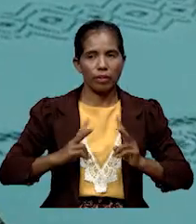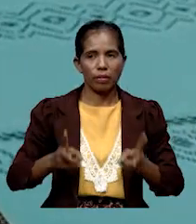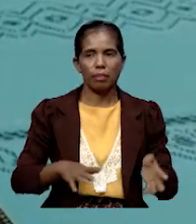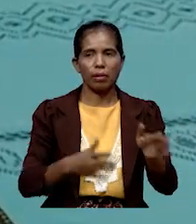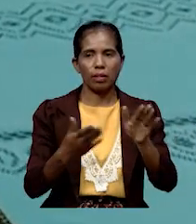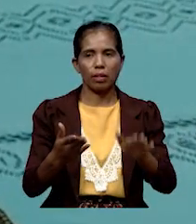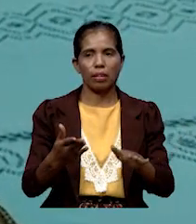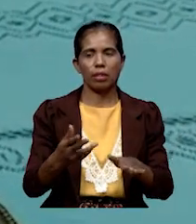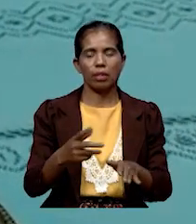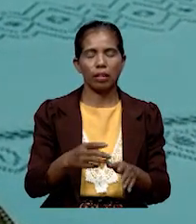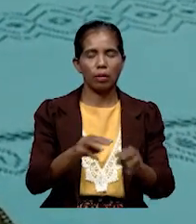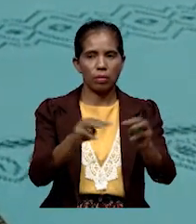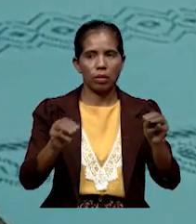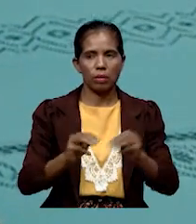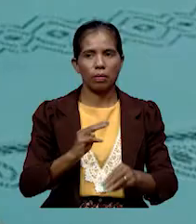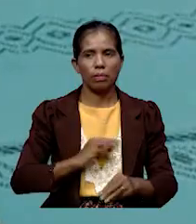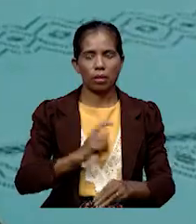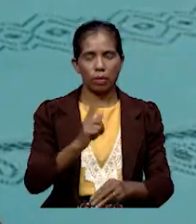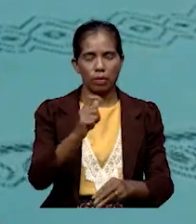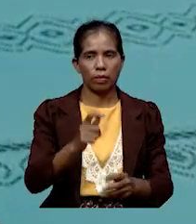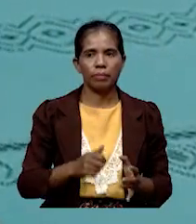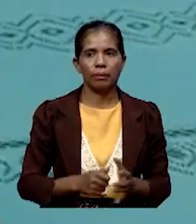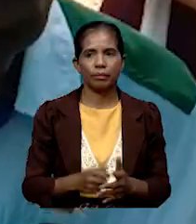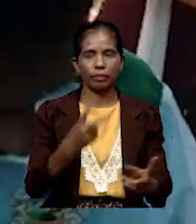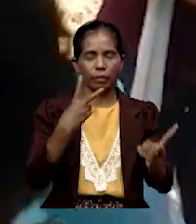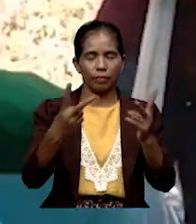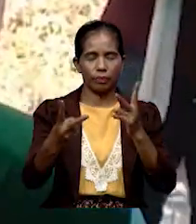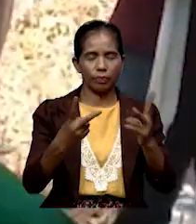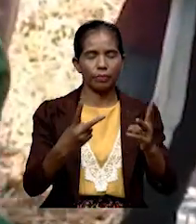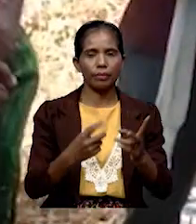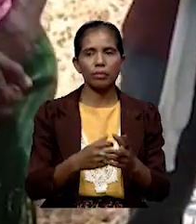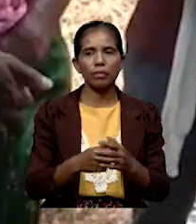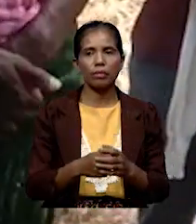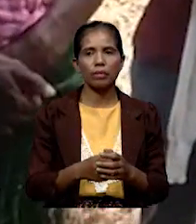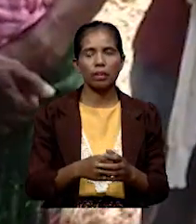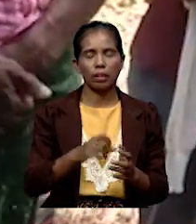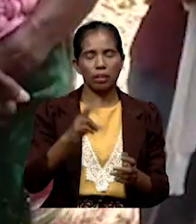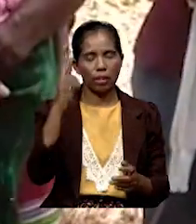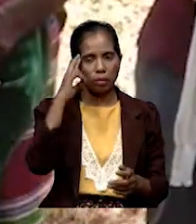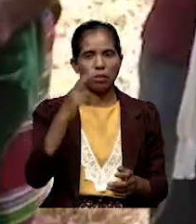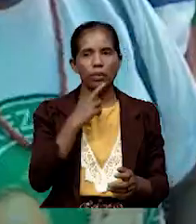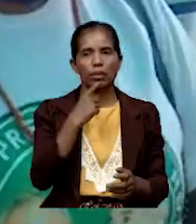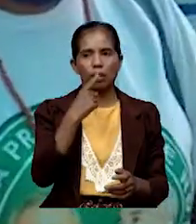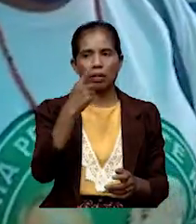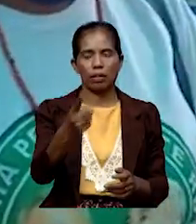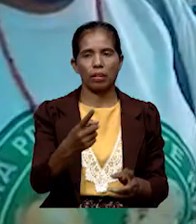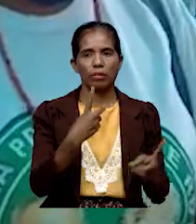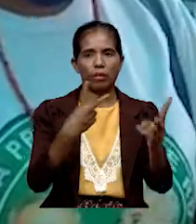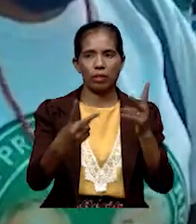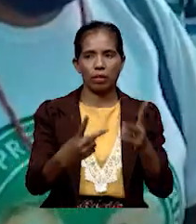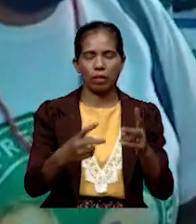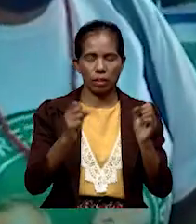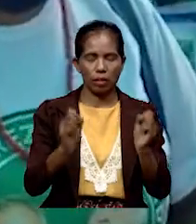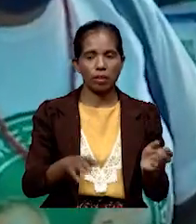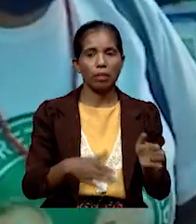ia Soibara município Manatutu. Ia visita ne candidato presidente Republika José Ramos Horta hateten ni visita sadozo